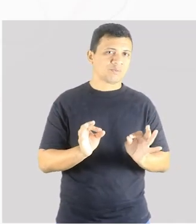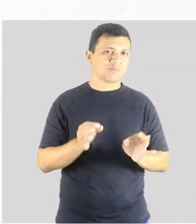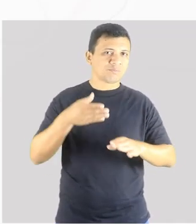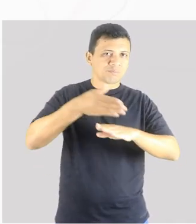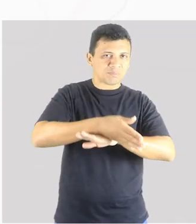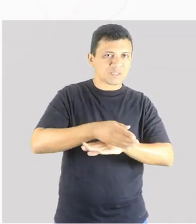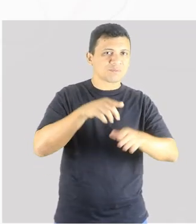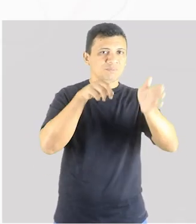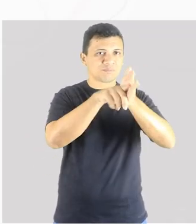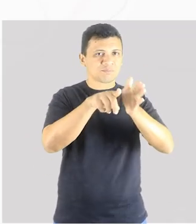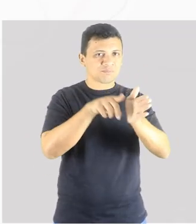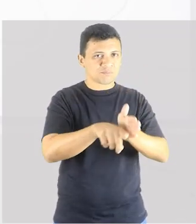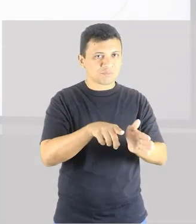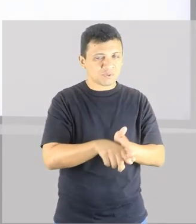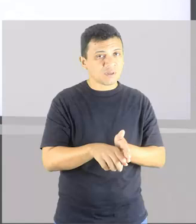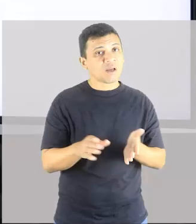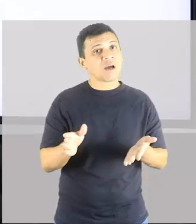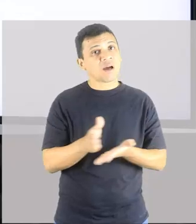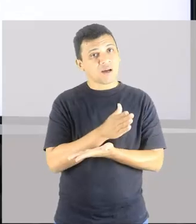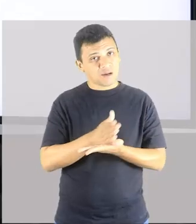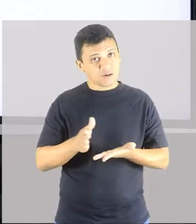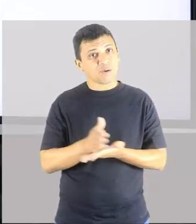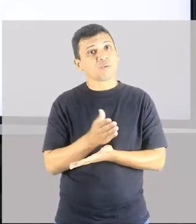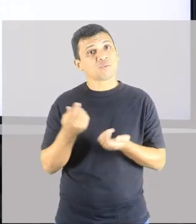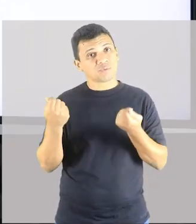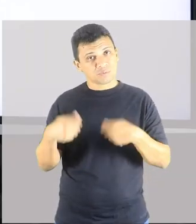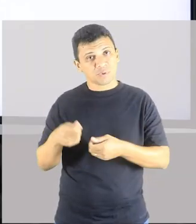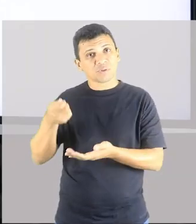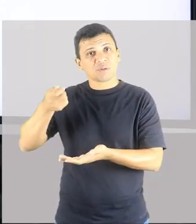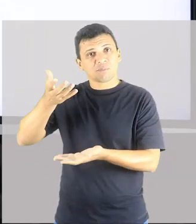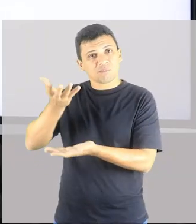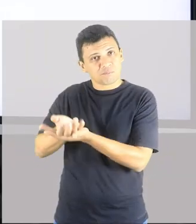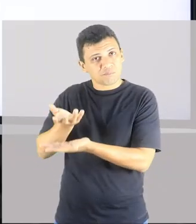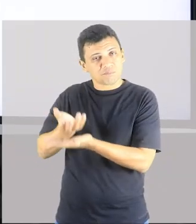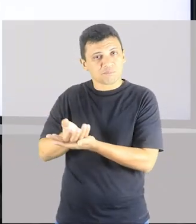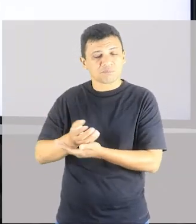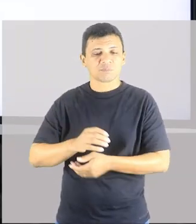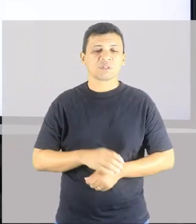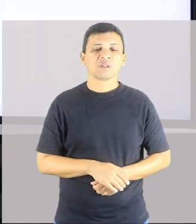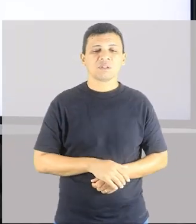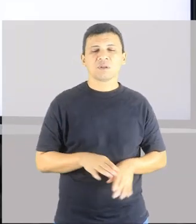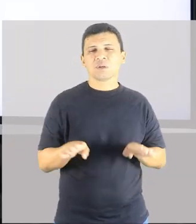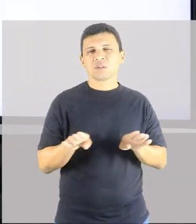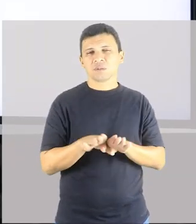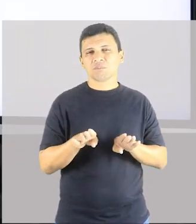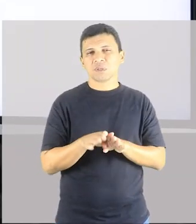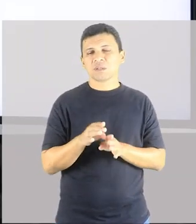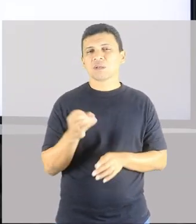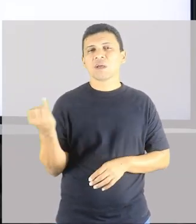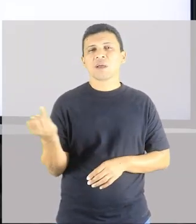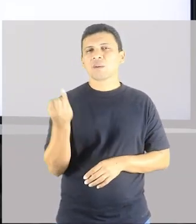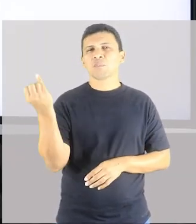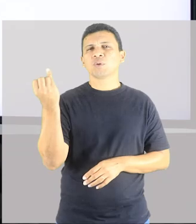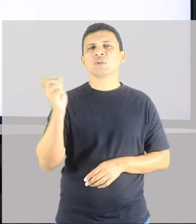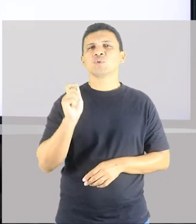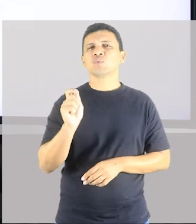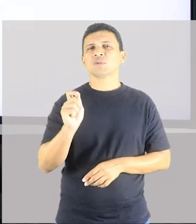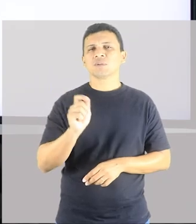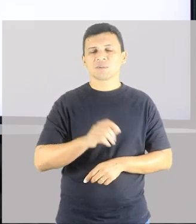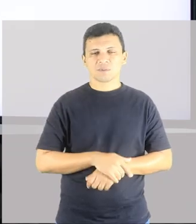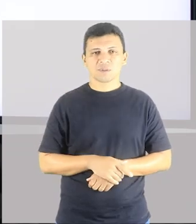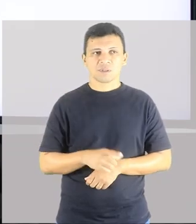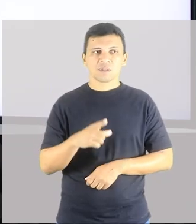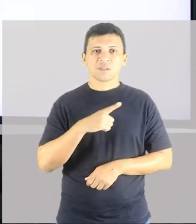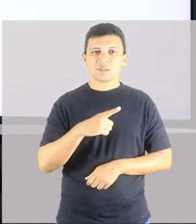questionário online. Alguns oferecem esse recurso, mas não é obrigatório. O que é importante para uma pessoa participar é ter